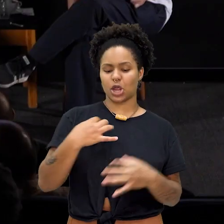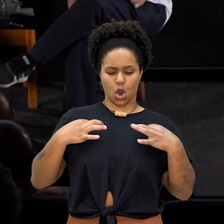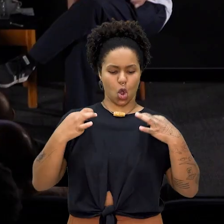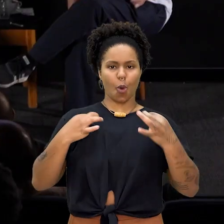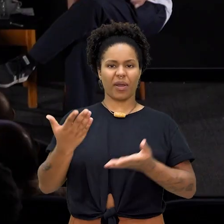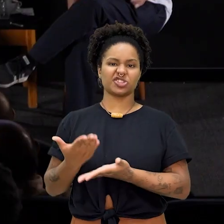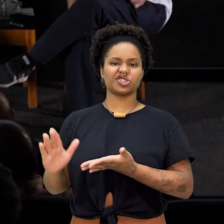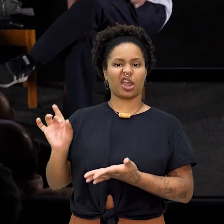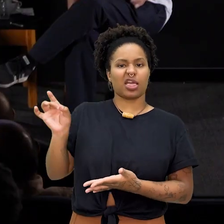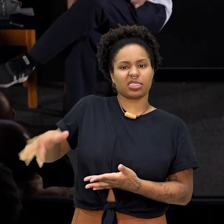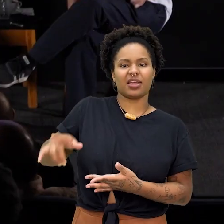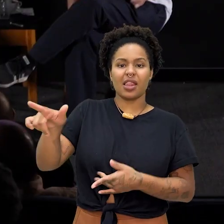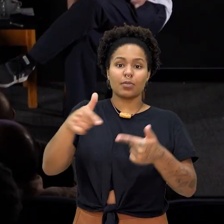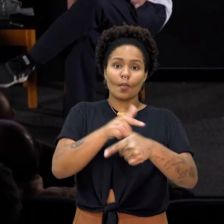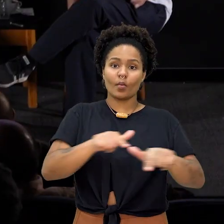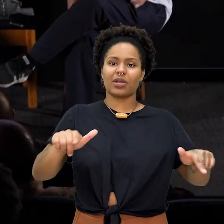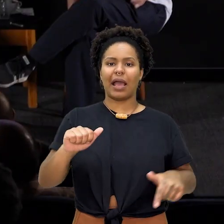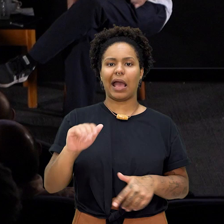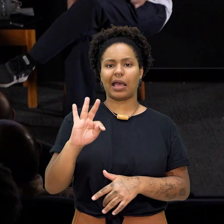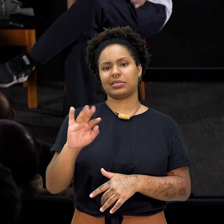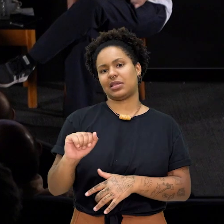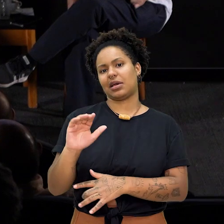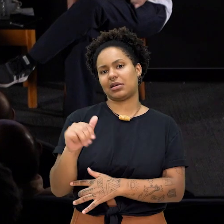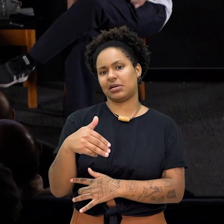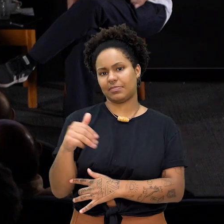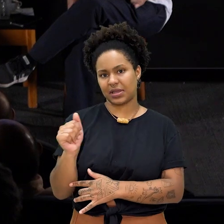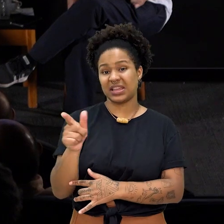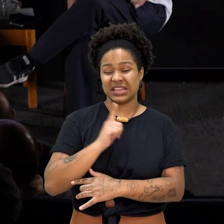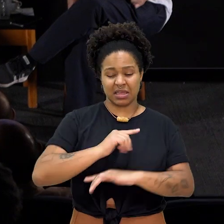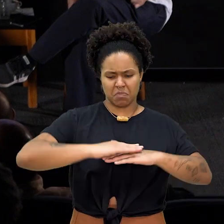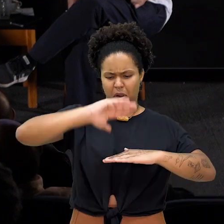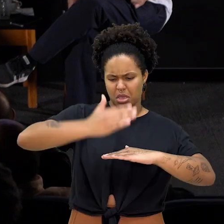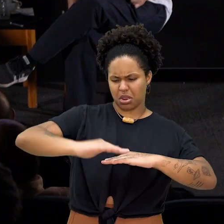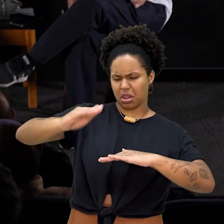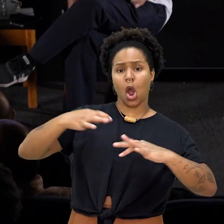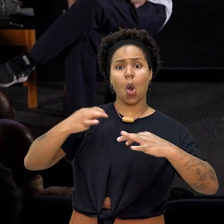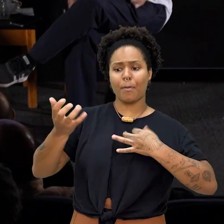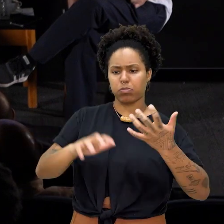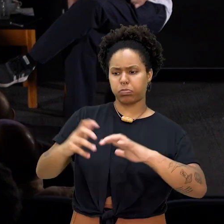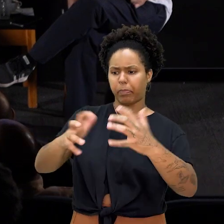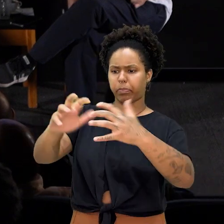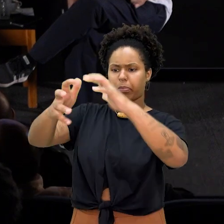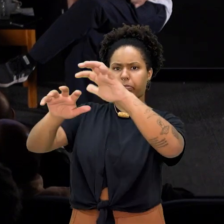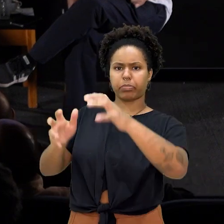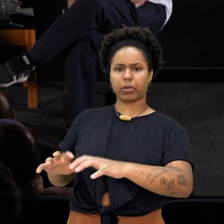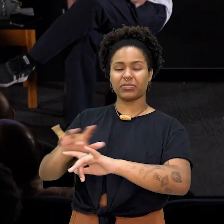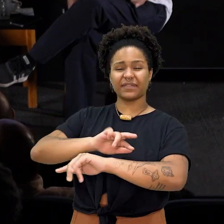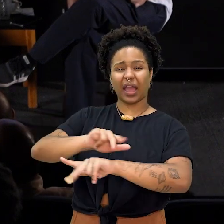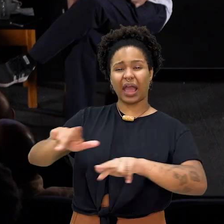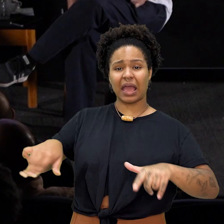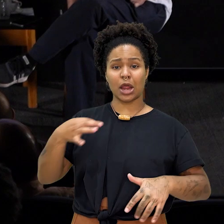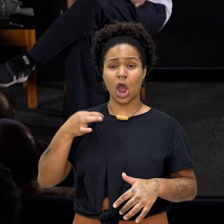de roupas, que no deserto do Atacama são fardos enormes de roupas que são